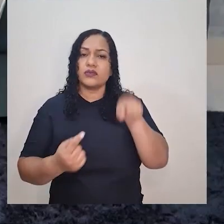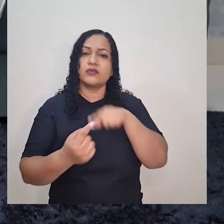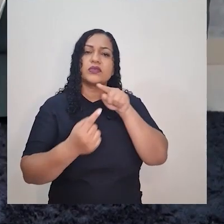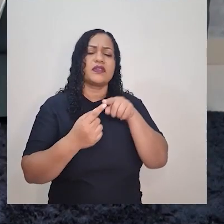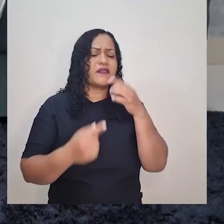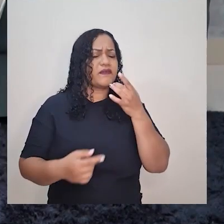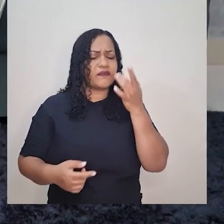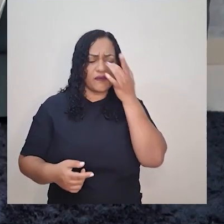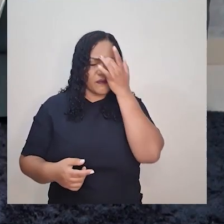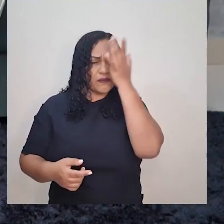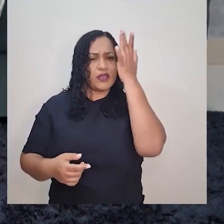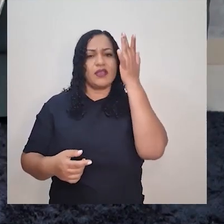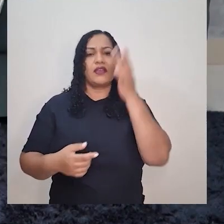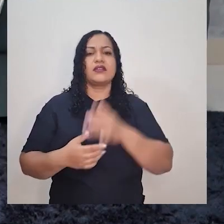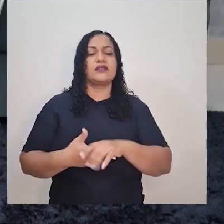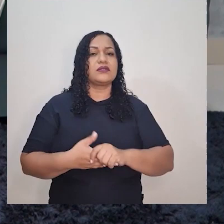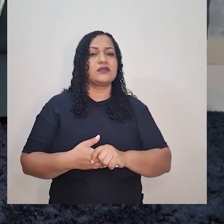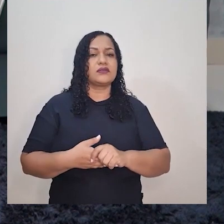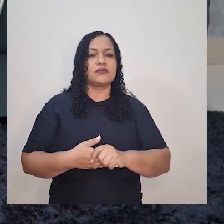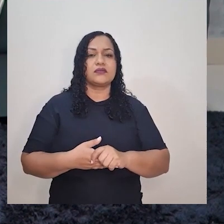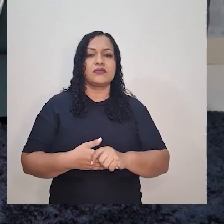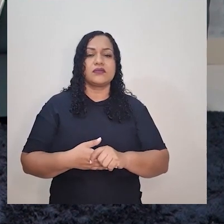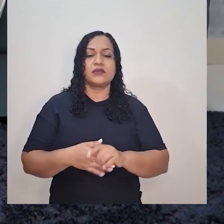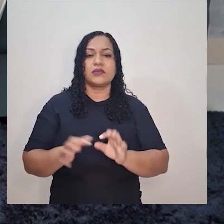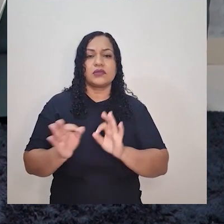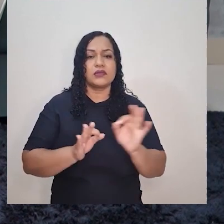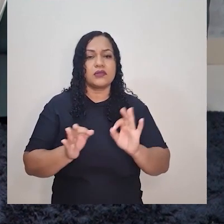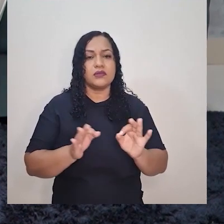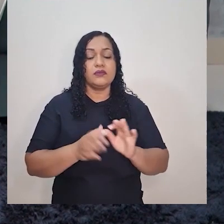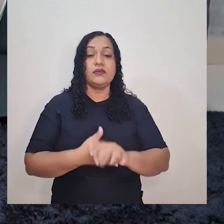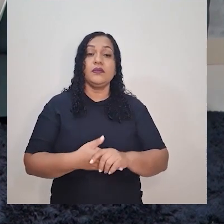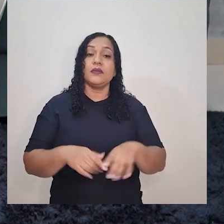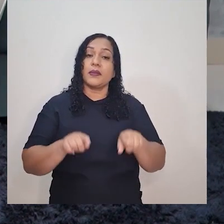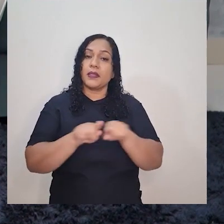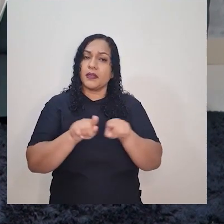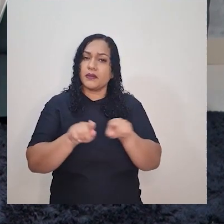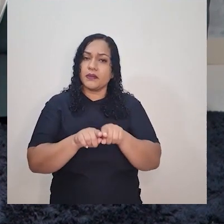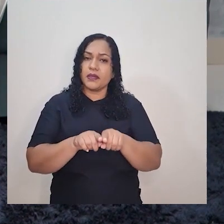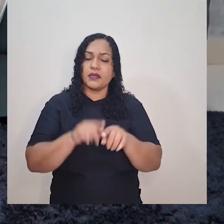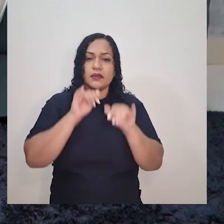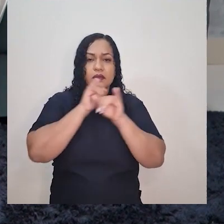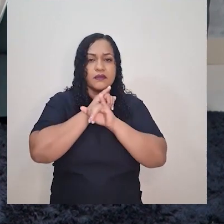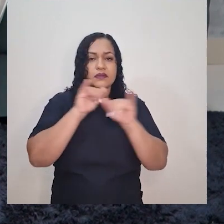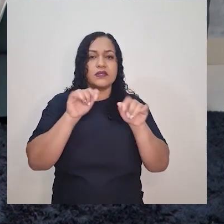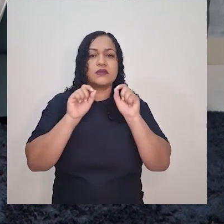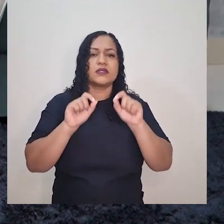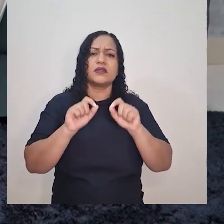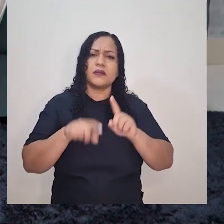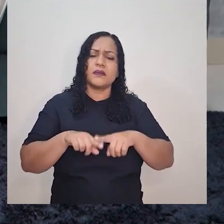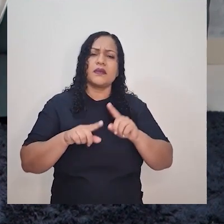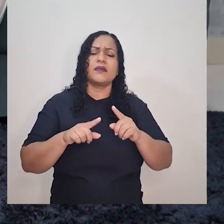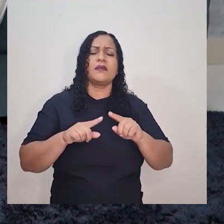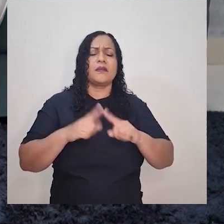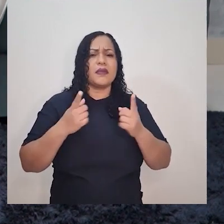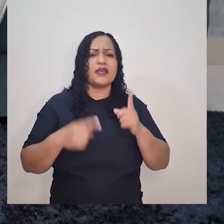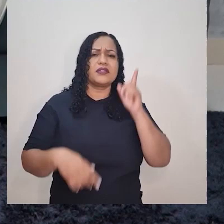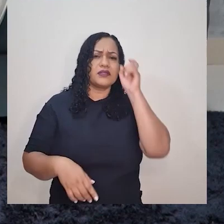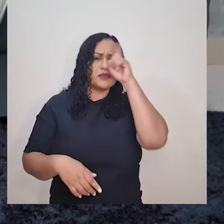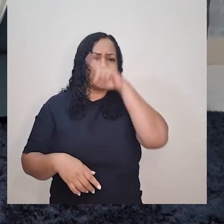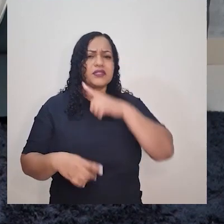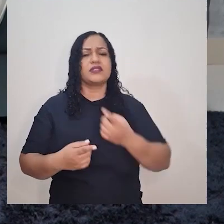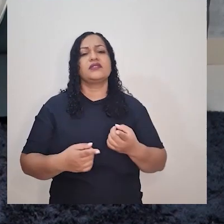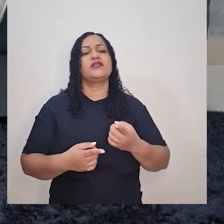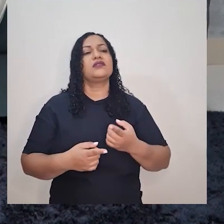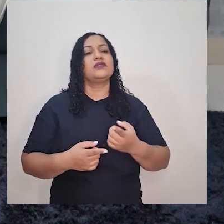conduzir. E a mensagem que nós deixamos, professora Cláudia, é que por mais desafiador que seja, que a gente lute pela gestão